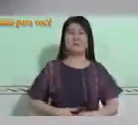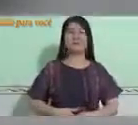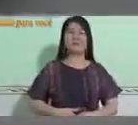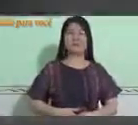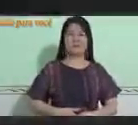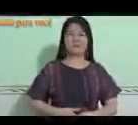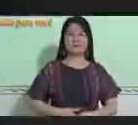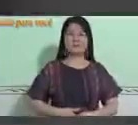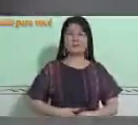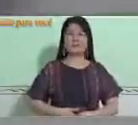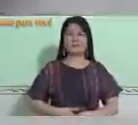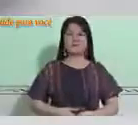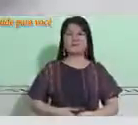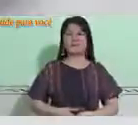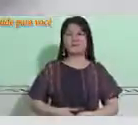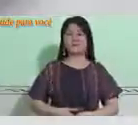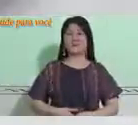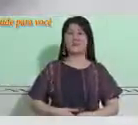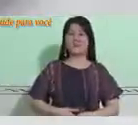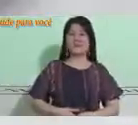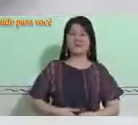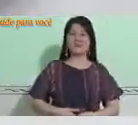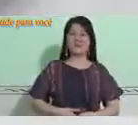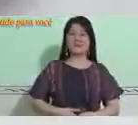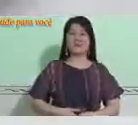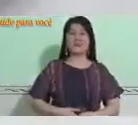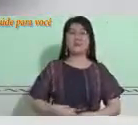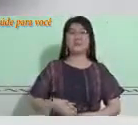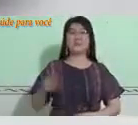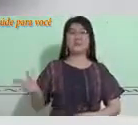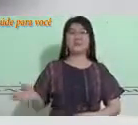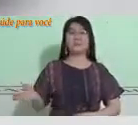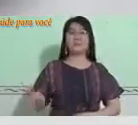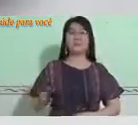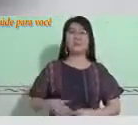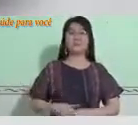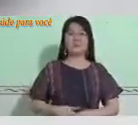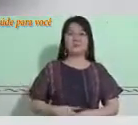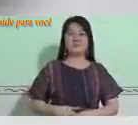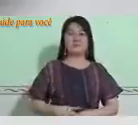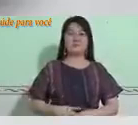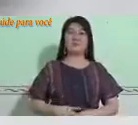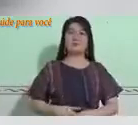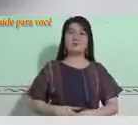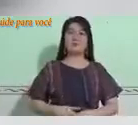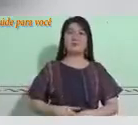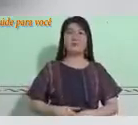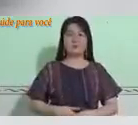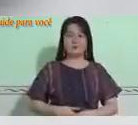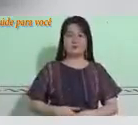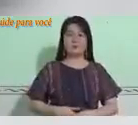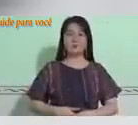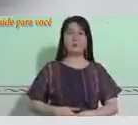6 a 12 meses, sem precisar de um tratamento específico, é recomendado ir ao hospital para confirmar o diagnóstico e